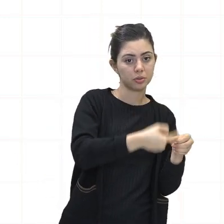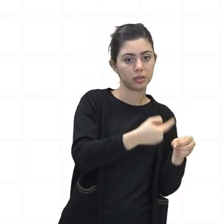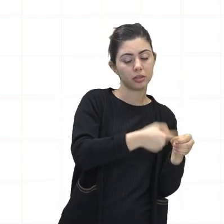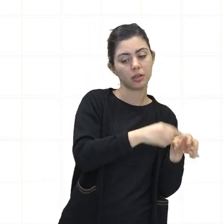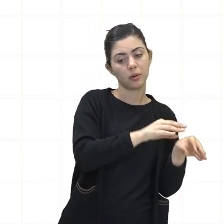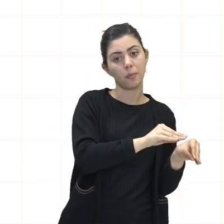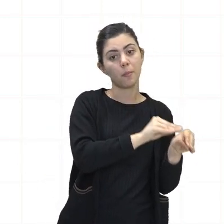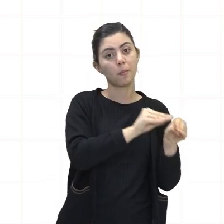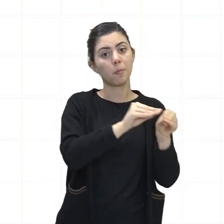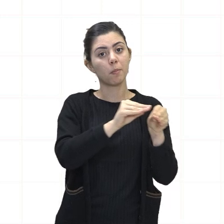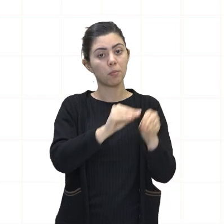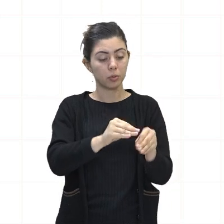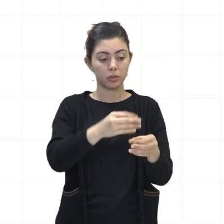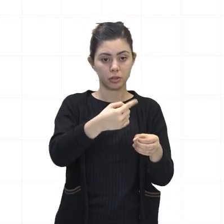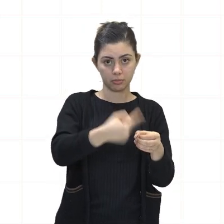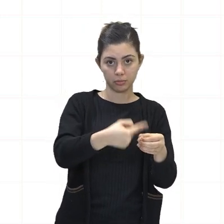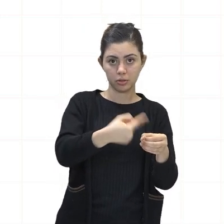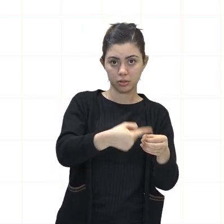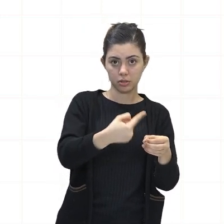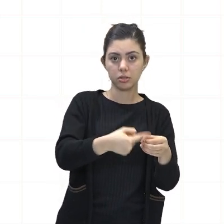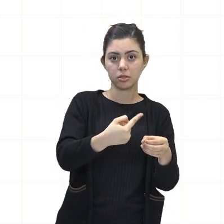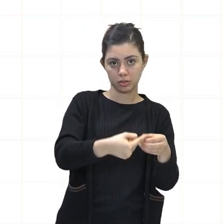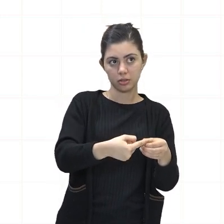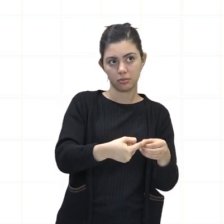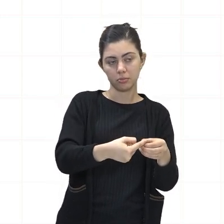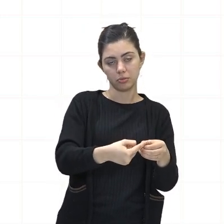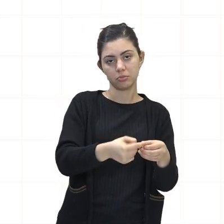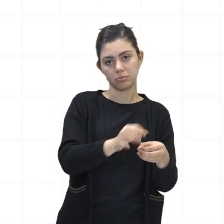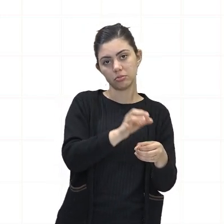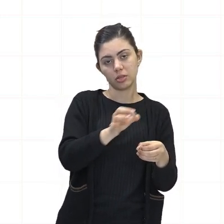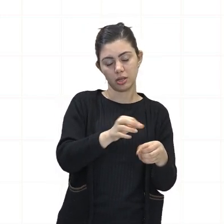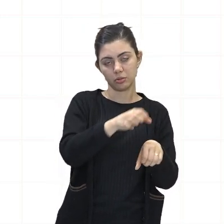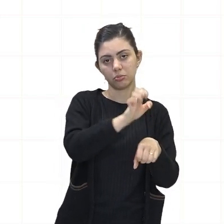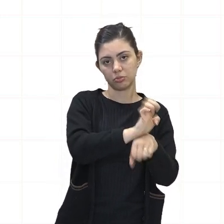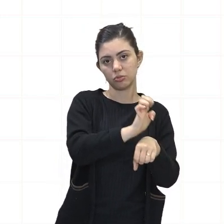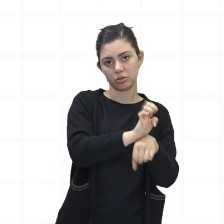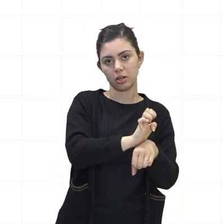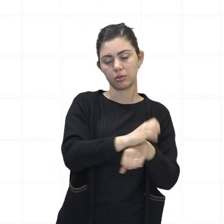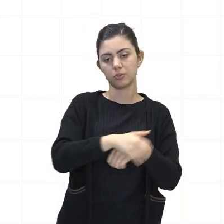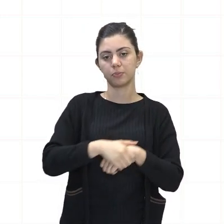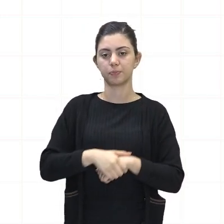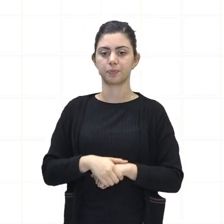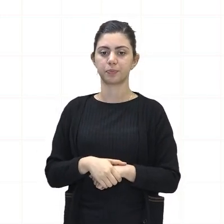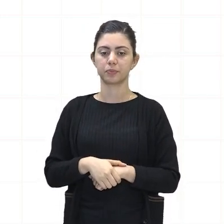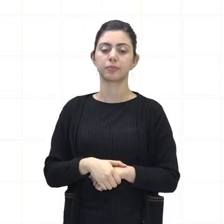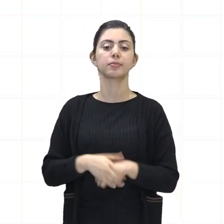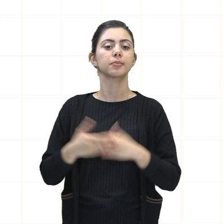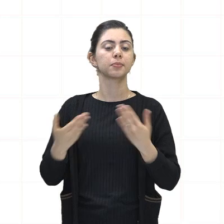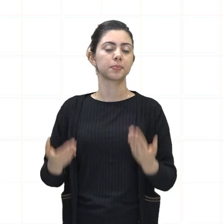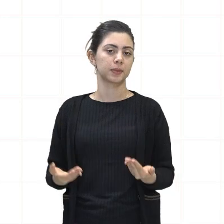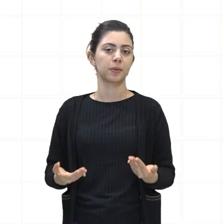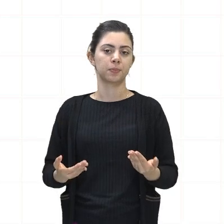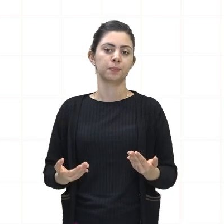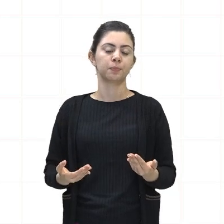para a sede desse município, mesmo sendo interior, né, desse estado. A lógica